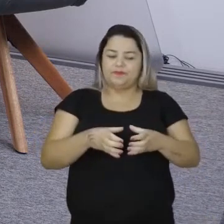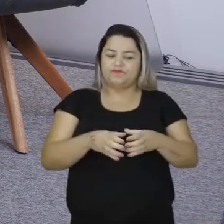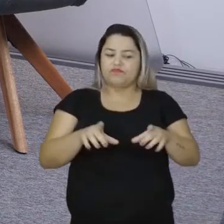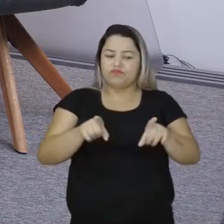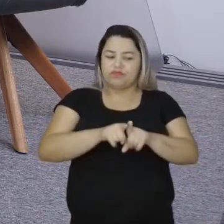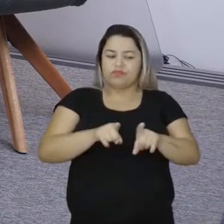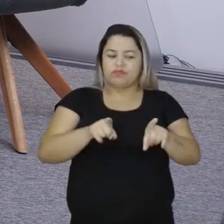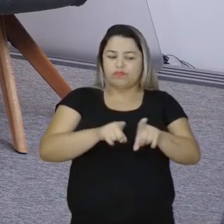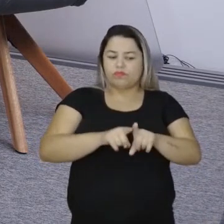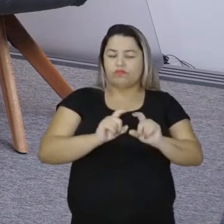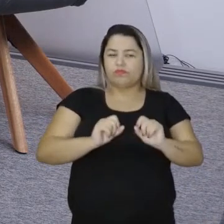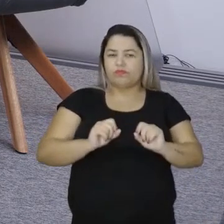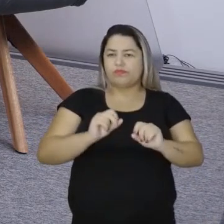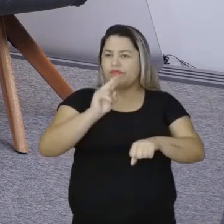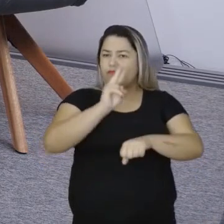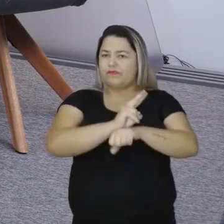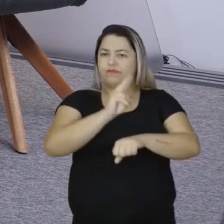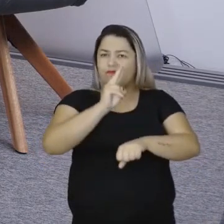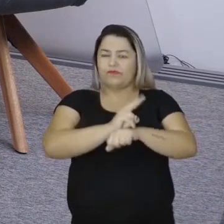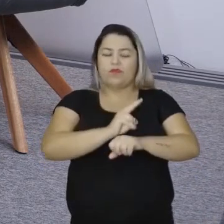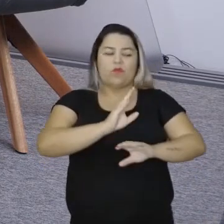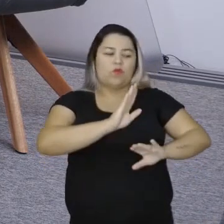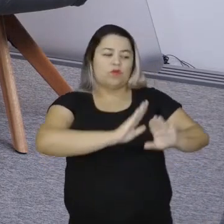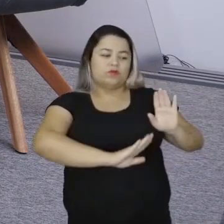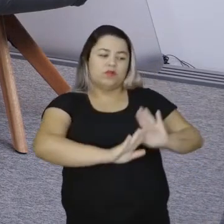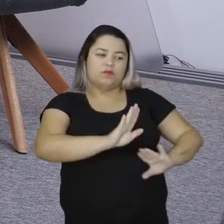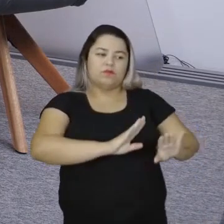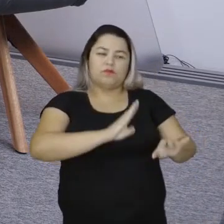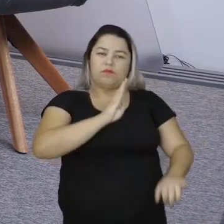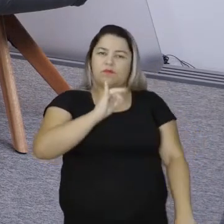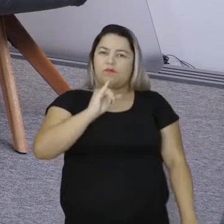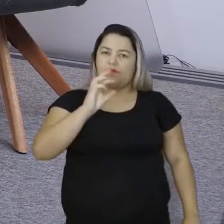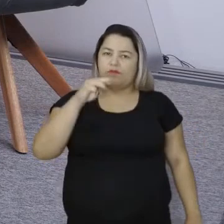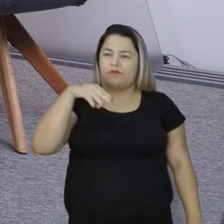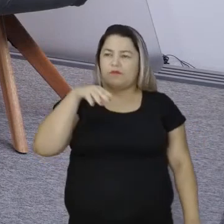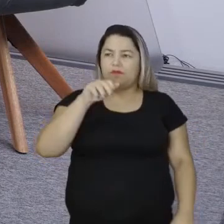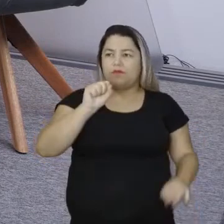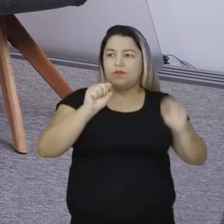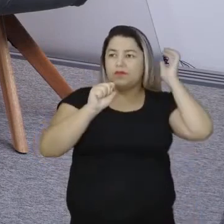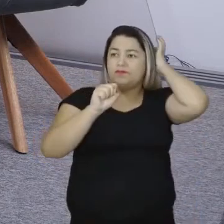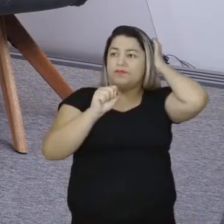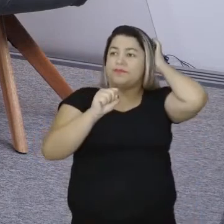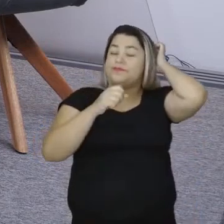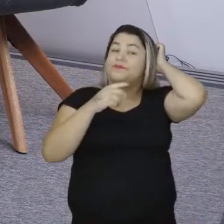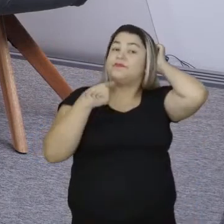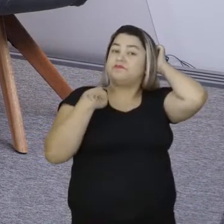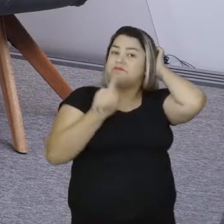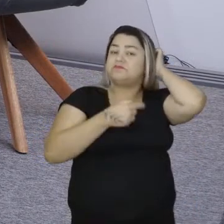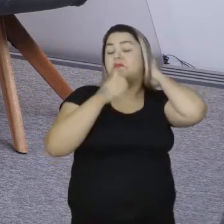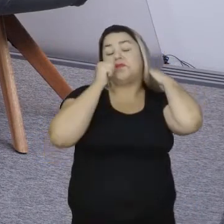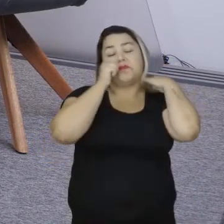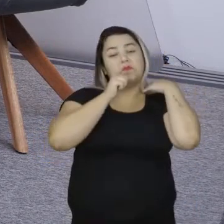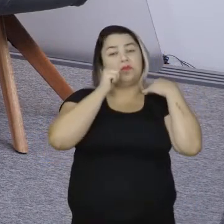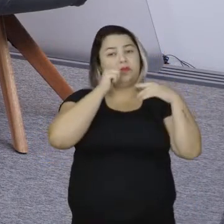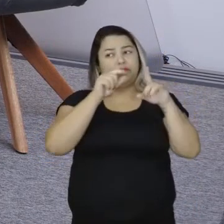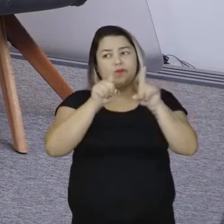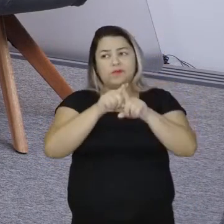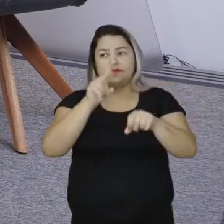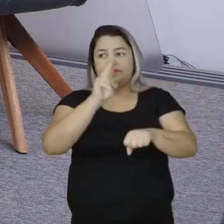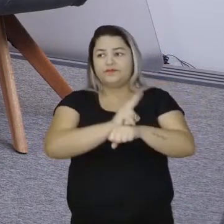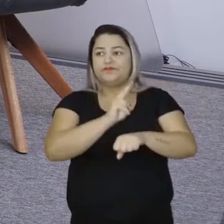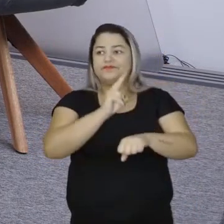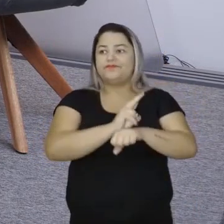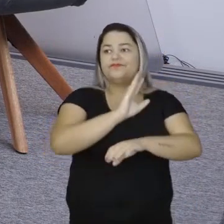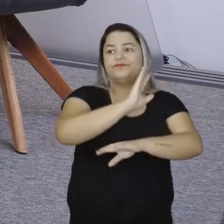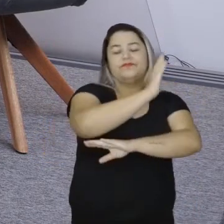estão atrelados à preservação, né, ao cuidado dos biomas. Pois é, nós mulheres naturalmente somos as guardiãs da